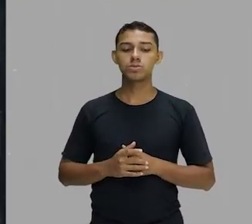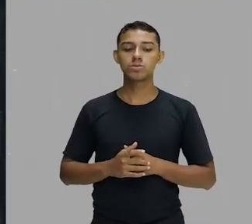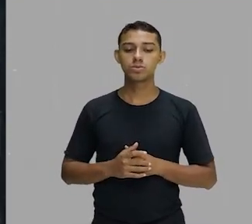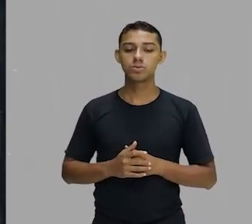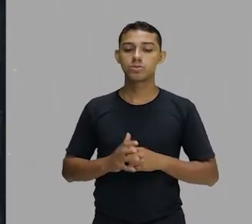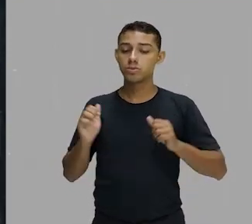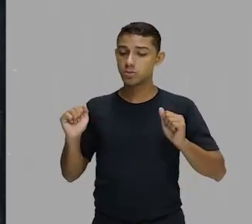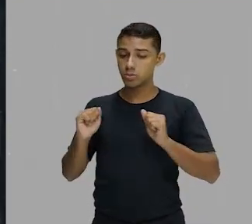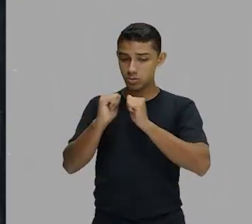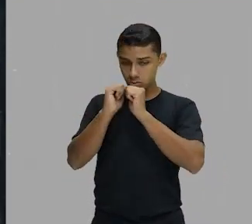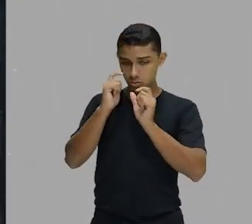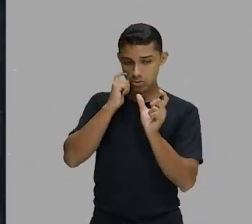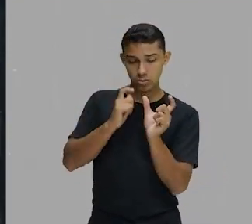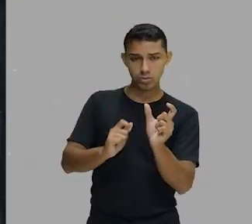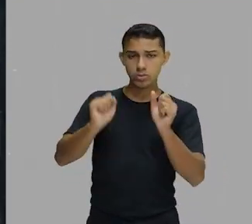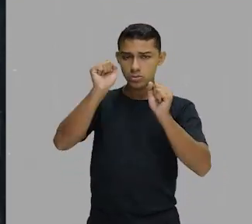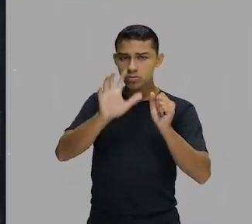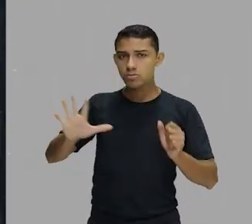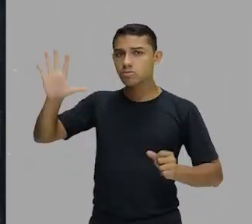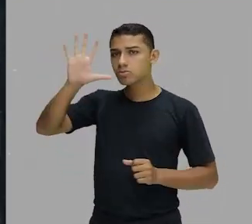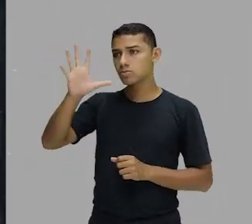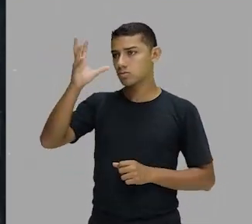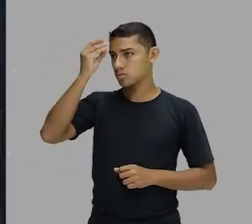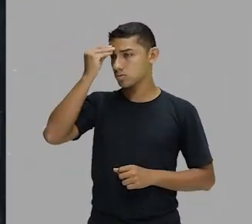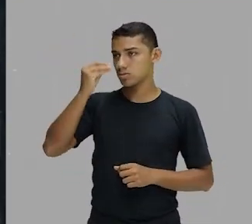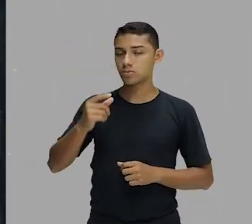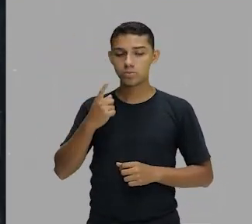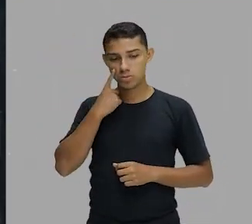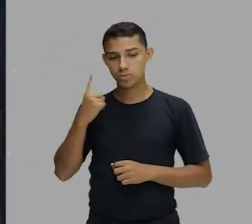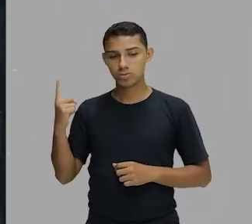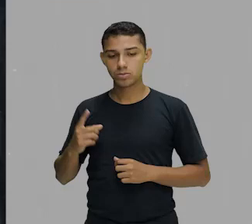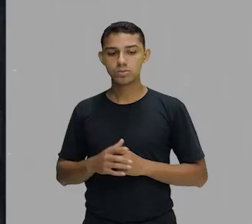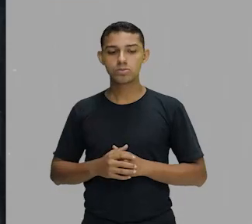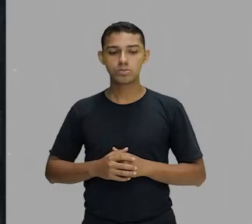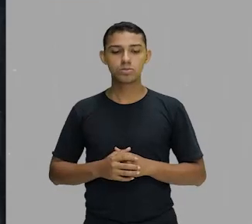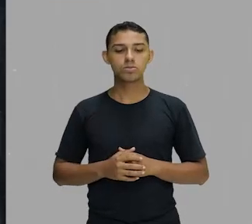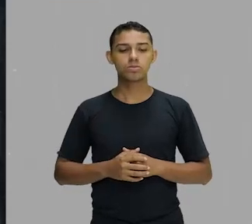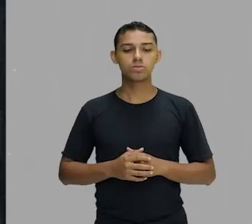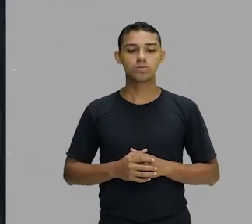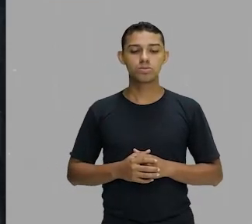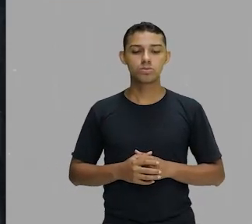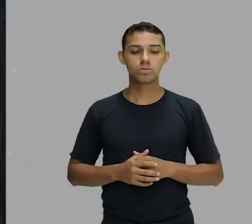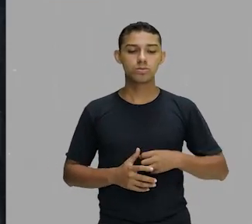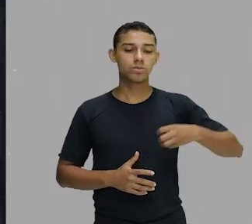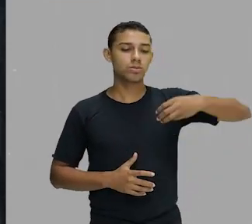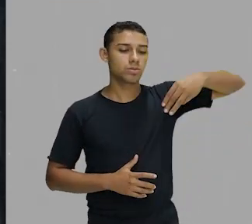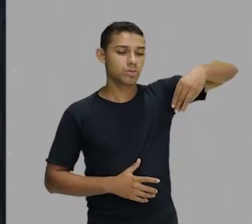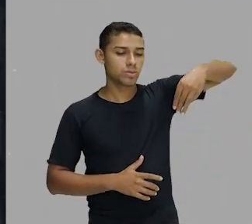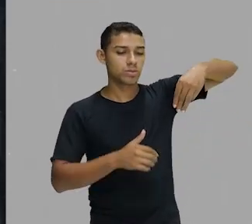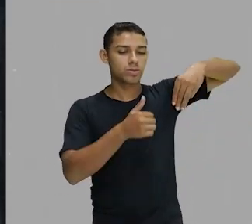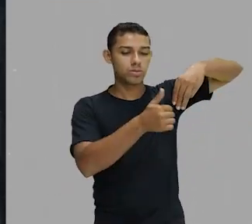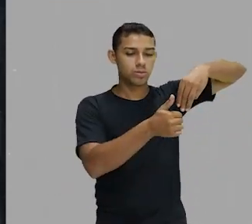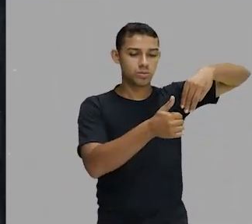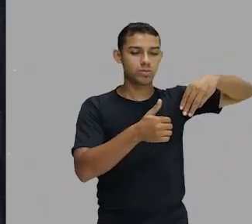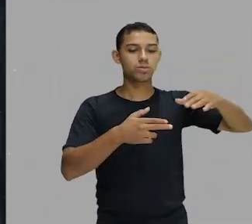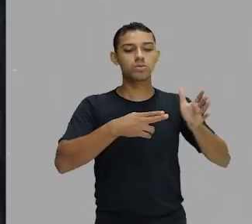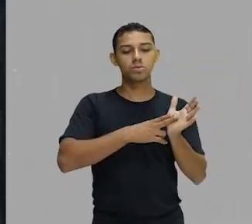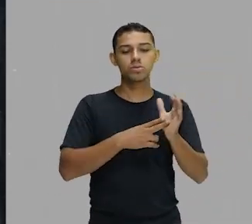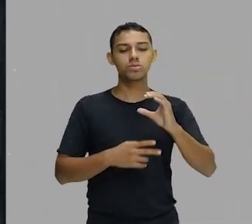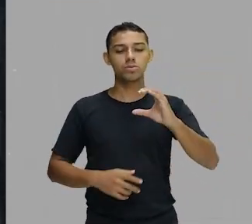cada coisa para a gente poder enxergar a generalização. Repetindo aqui, montante após o primeiro mês é capital que multiplica 1 mais